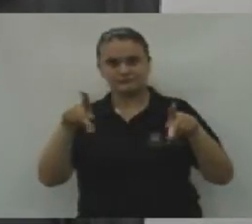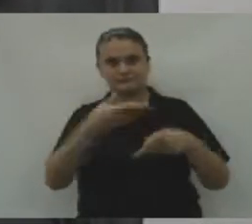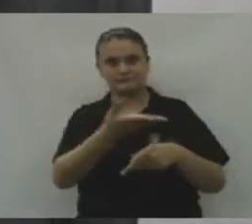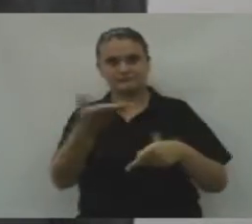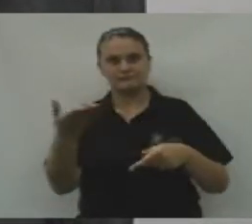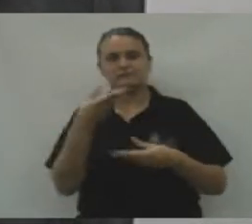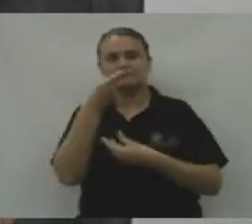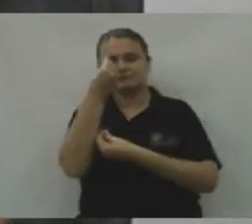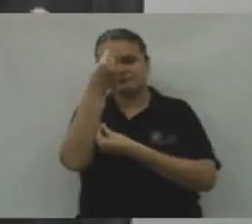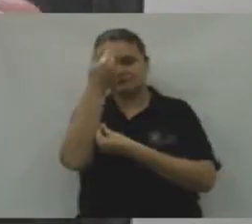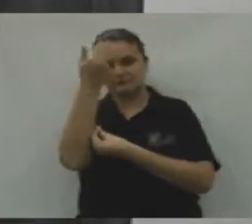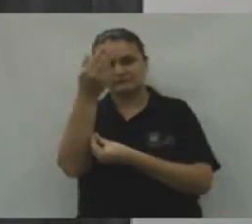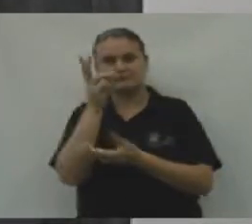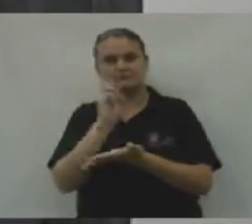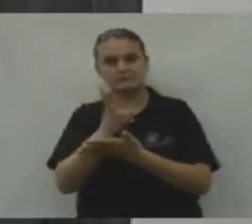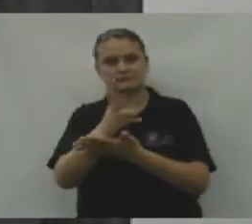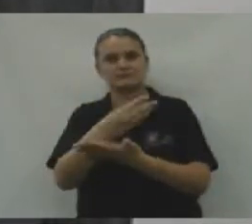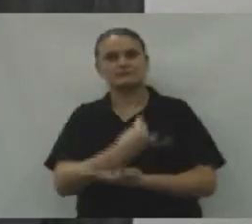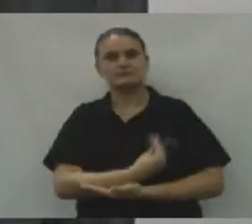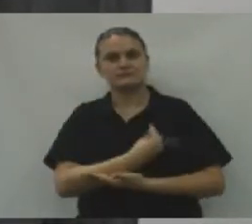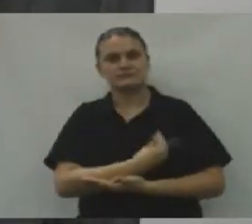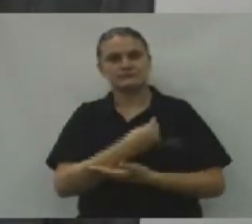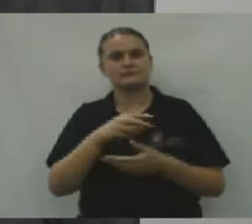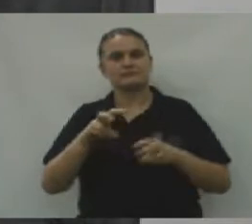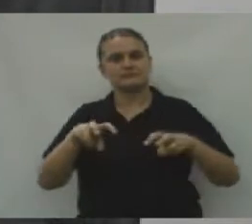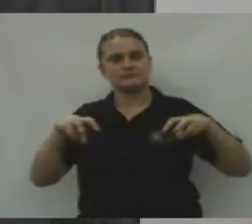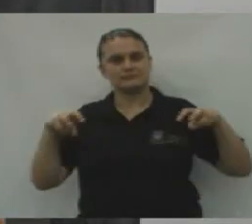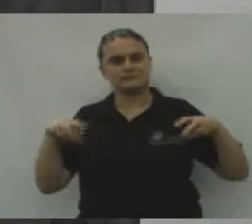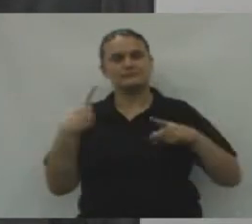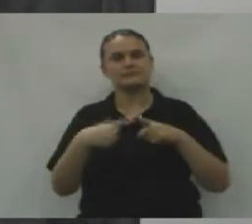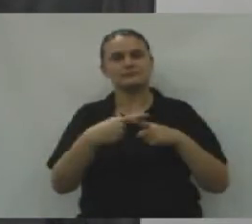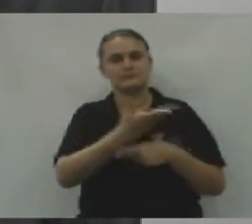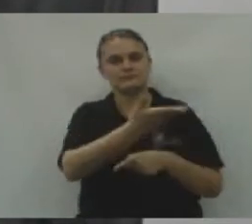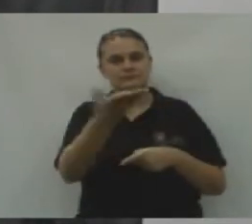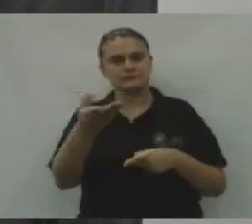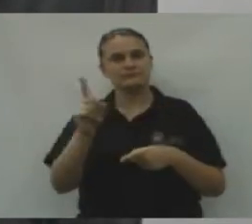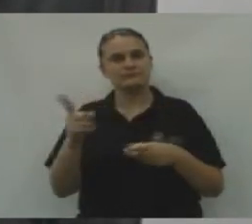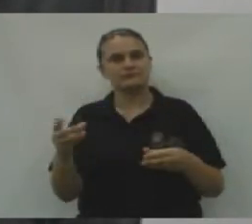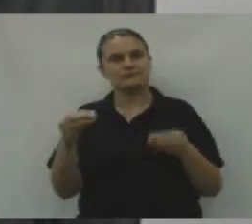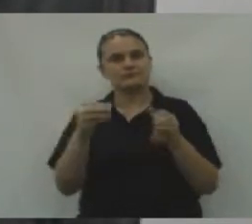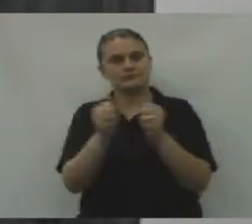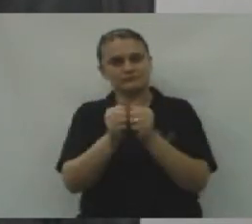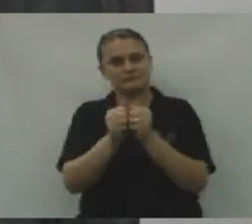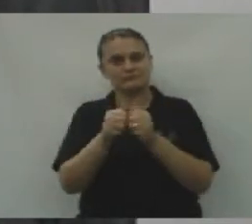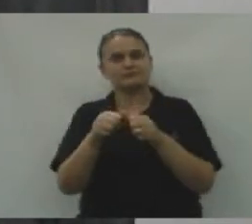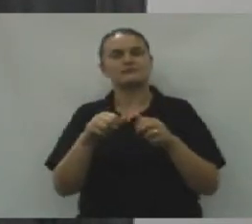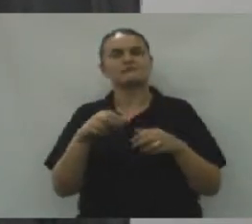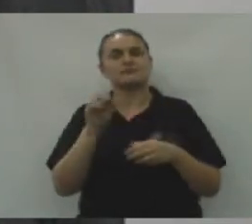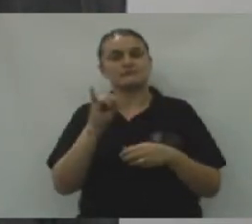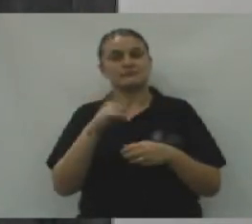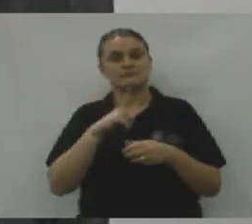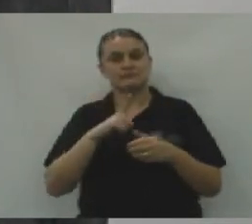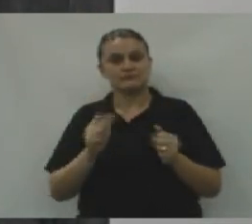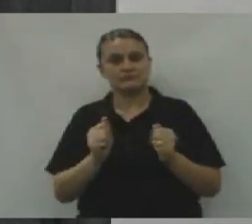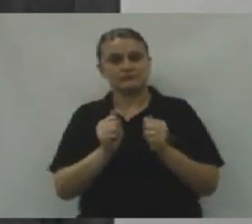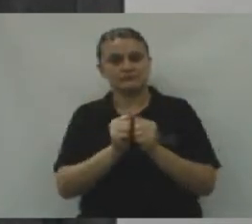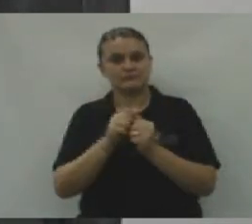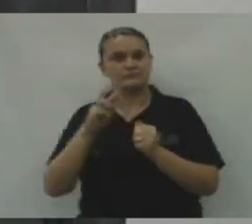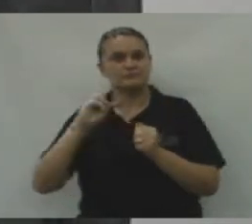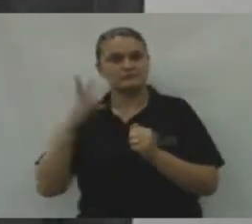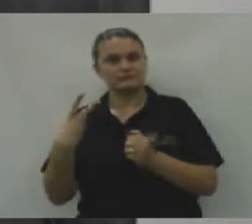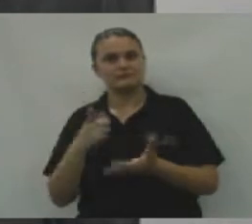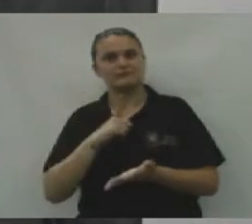Então, agradeço sempre aqui a presença de todos que vêm aqui, porque vocês fazem parte dessa administração. Se vocês estão aqui junto, com certeza,